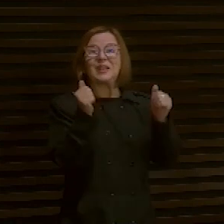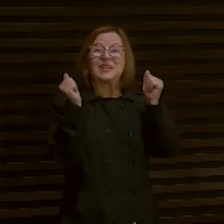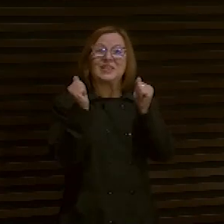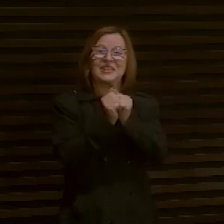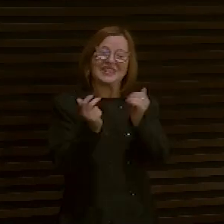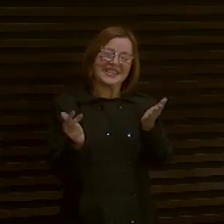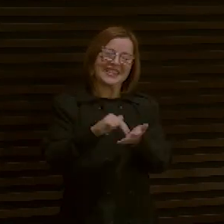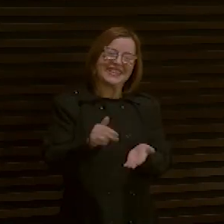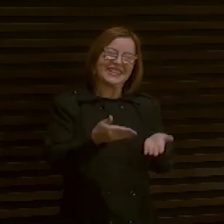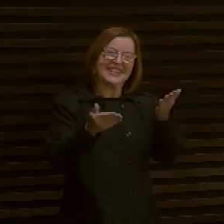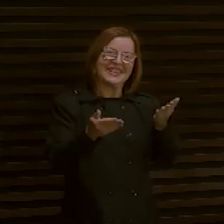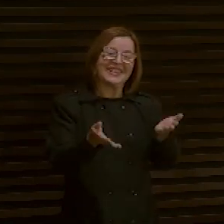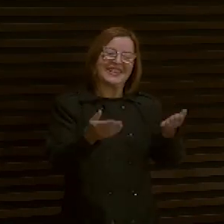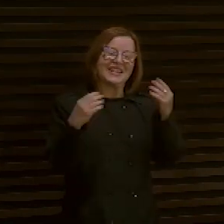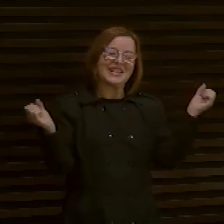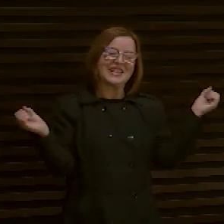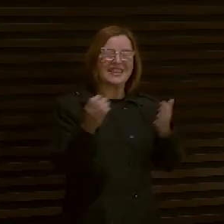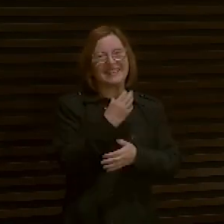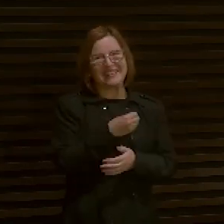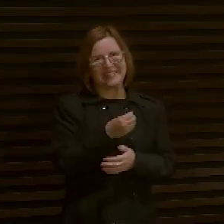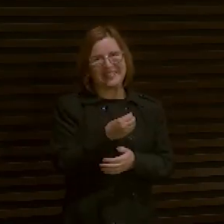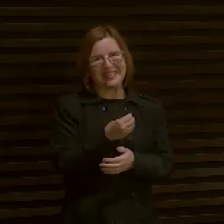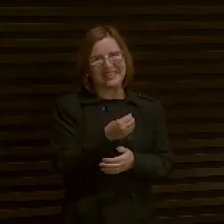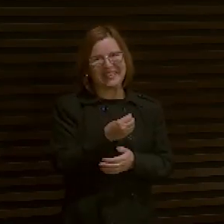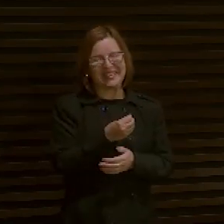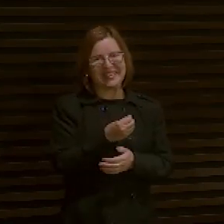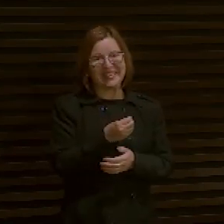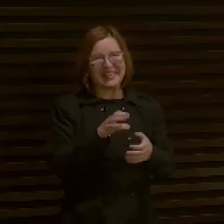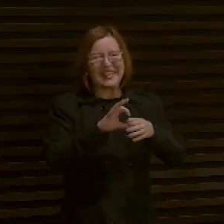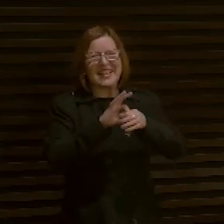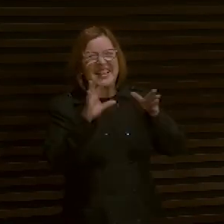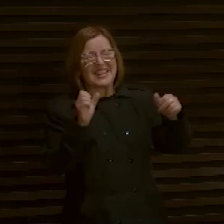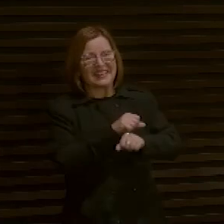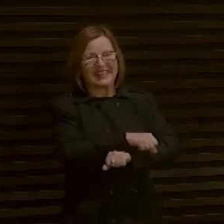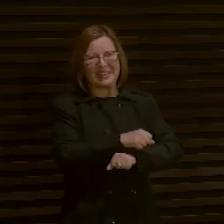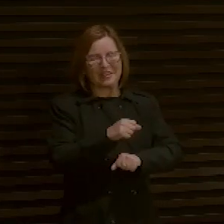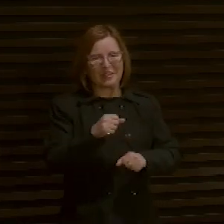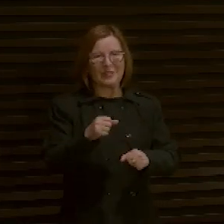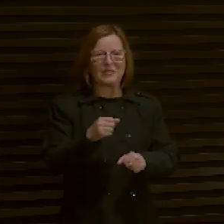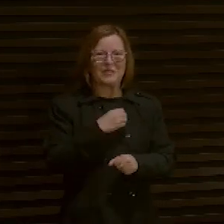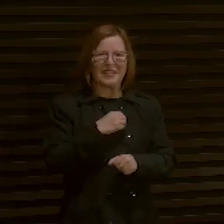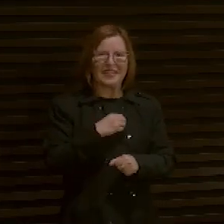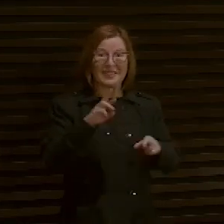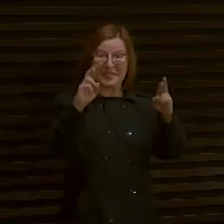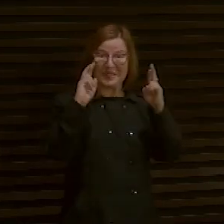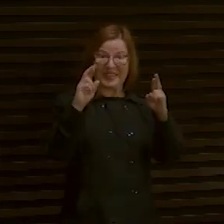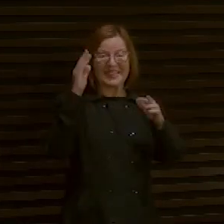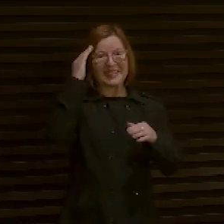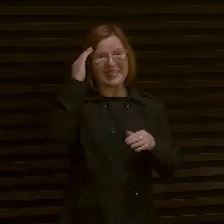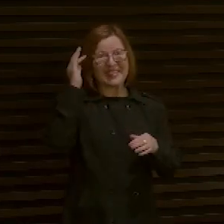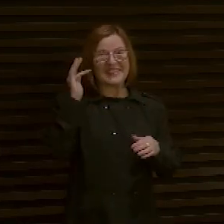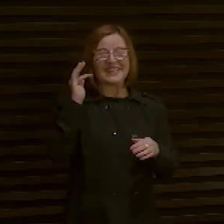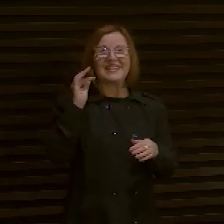uma nova vida, uma vida agora livre da escravidão do pecado e com esperança, sabendo que um dia, meus irmãos, nós